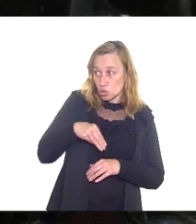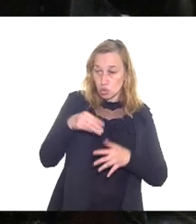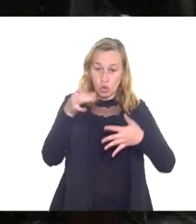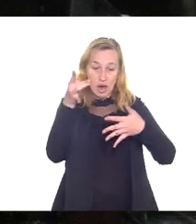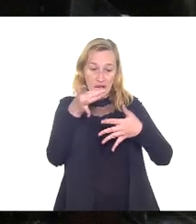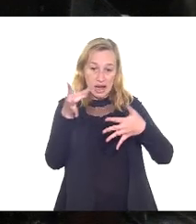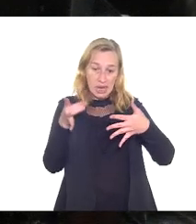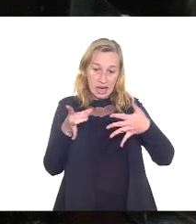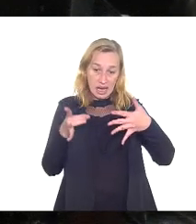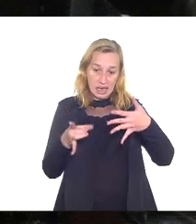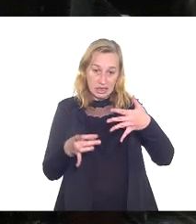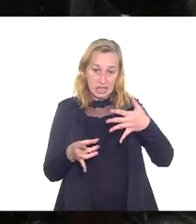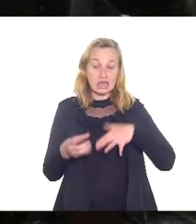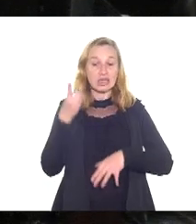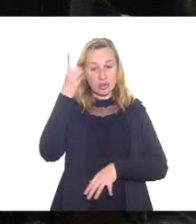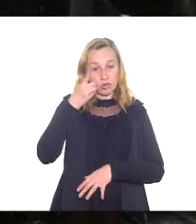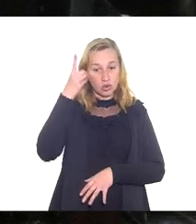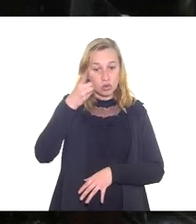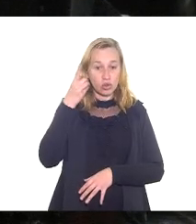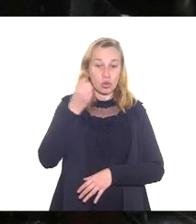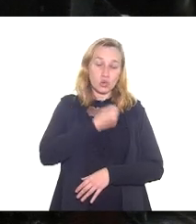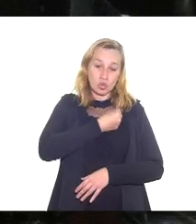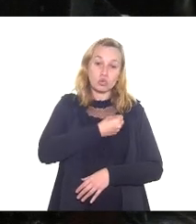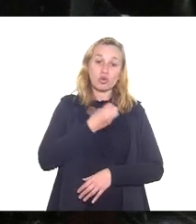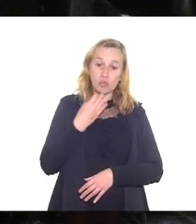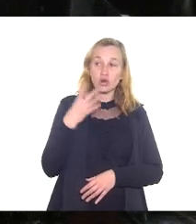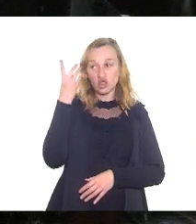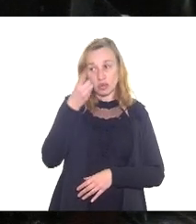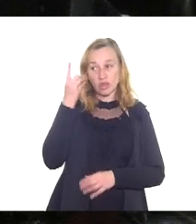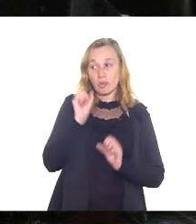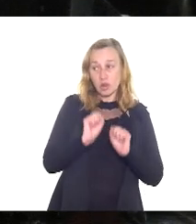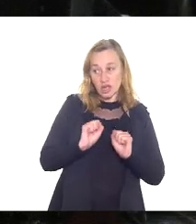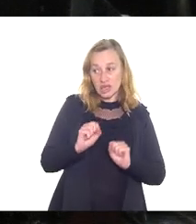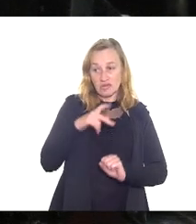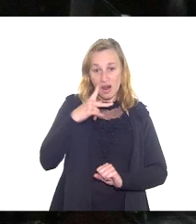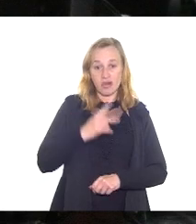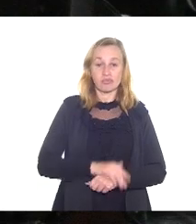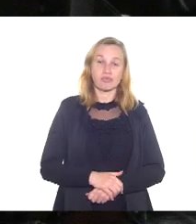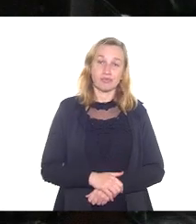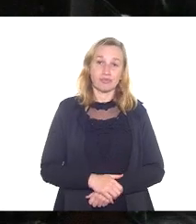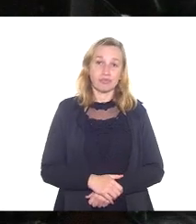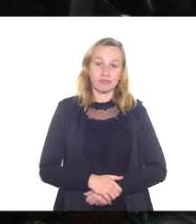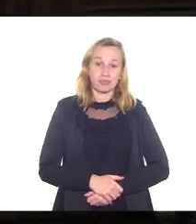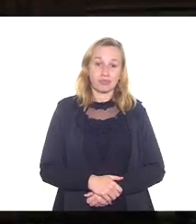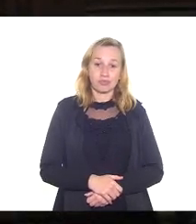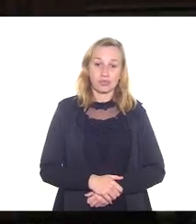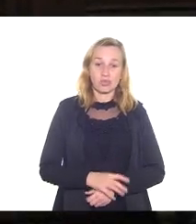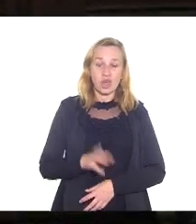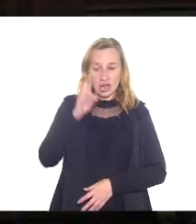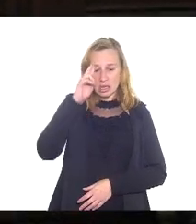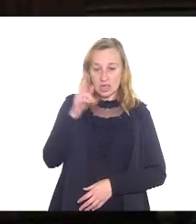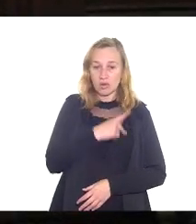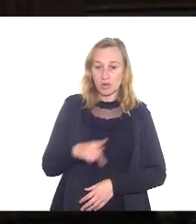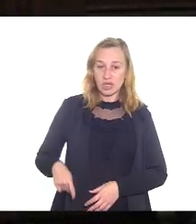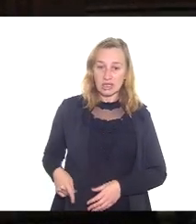cada parlamentar para que o maior número de parlamentares possam se manifestar. Senhora